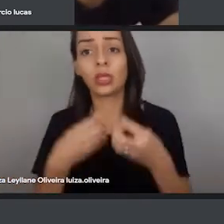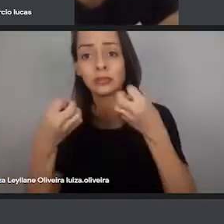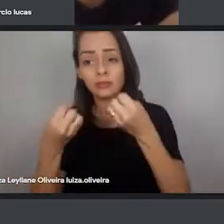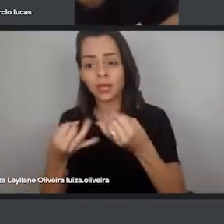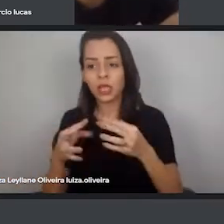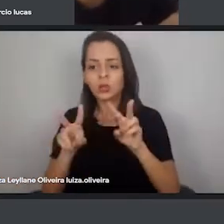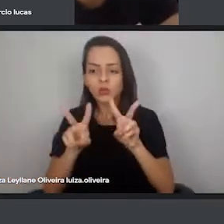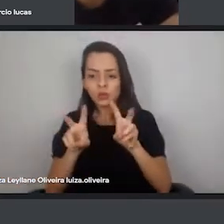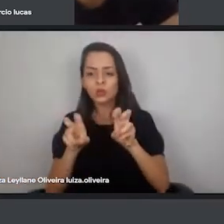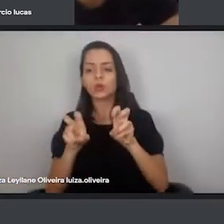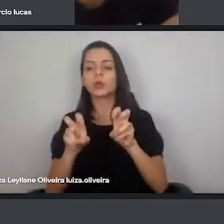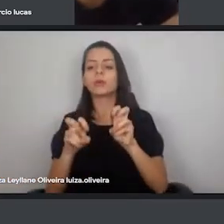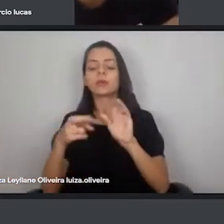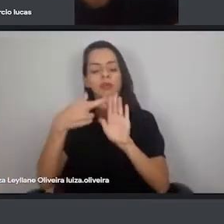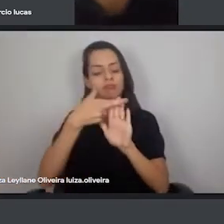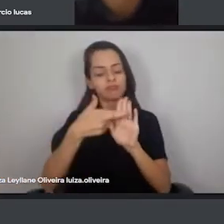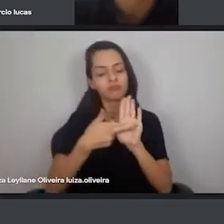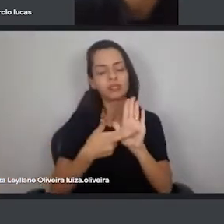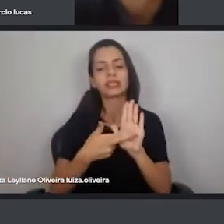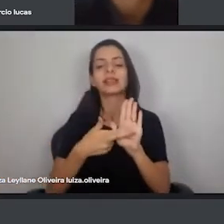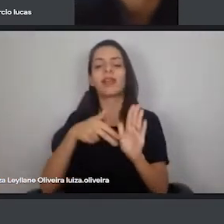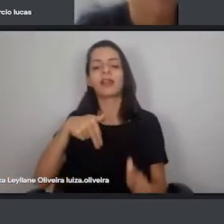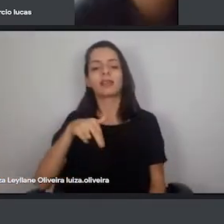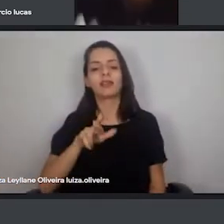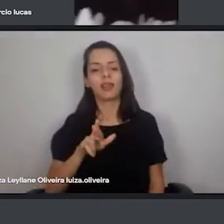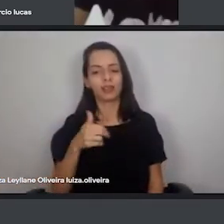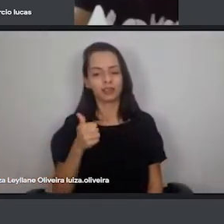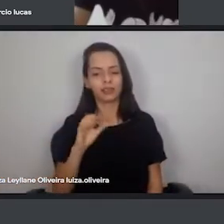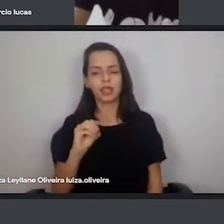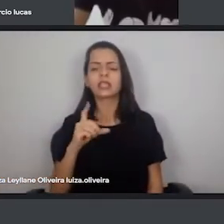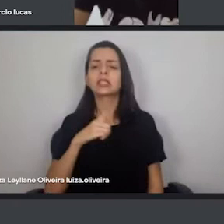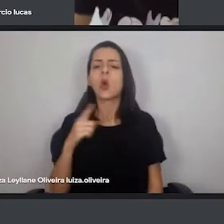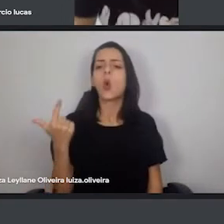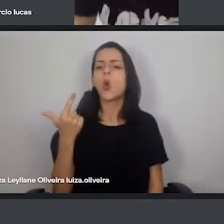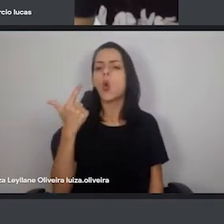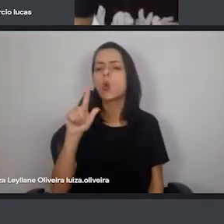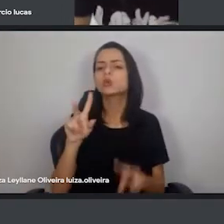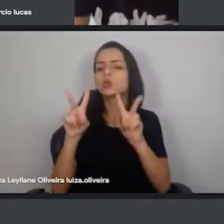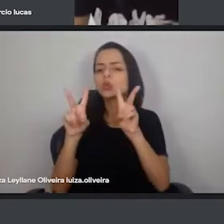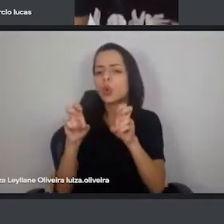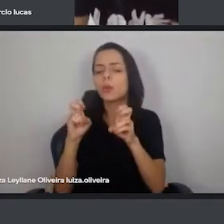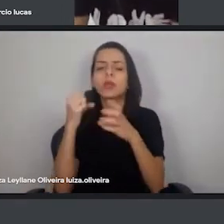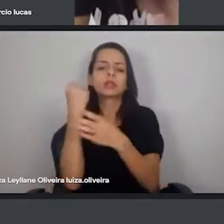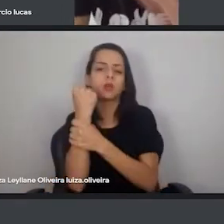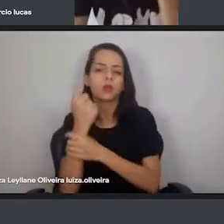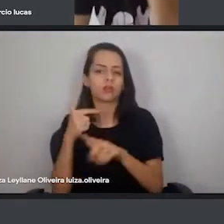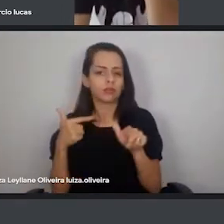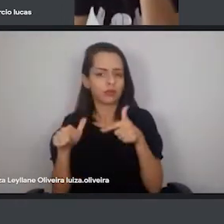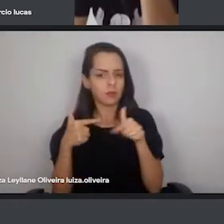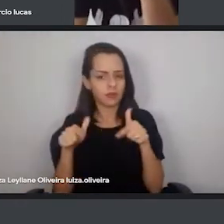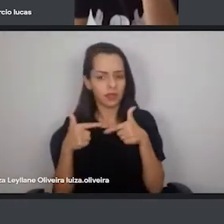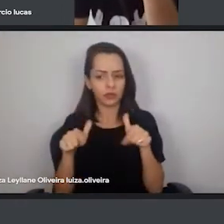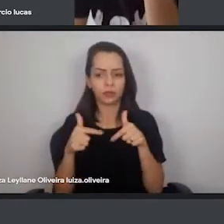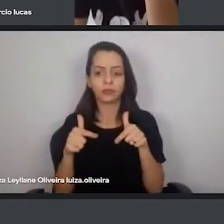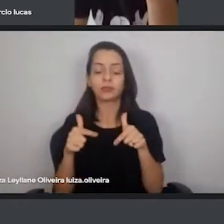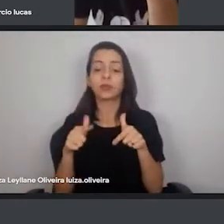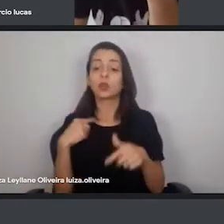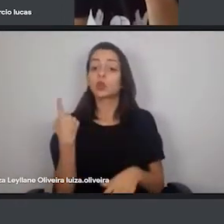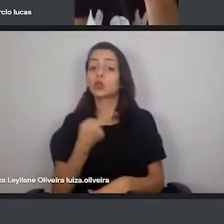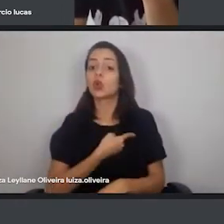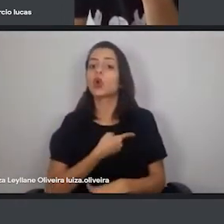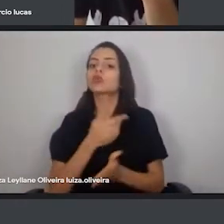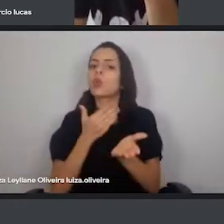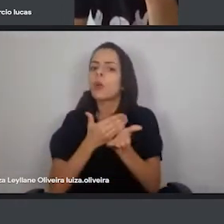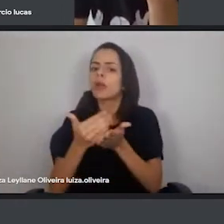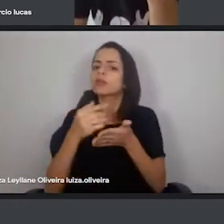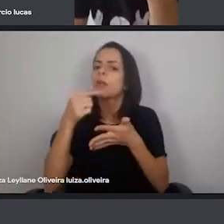referentes à segurança do trabalho. Então, a gente vai entrar também em outros